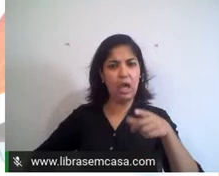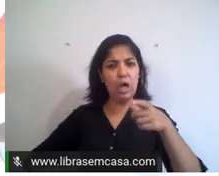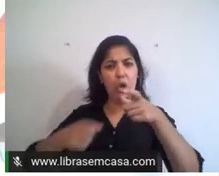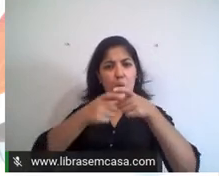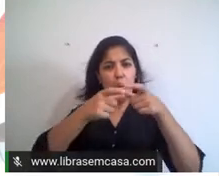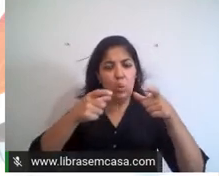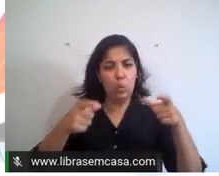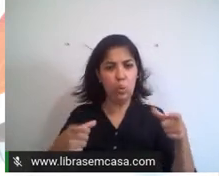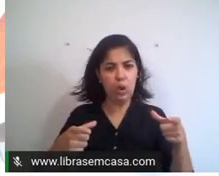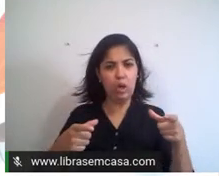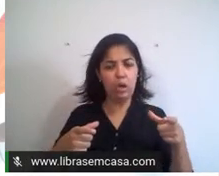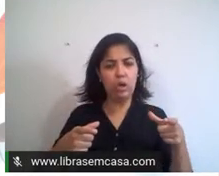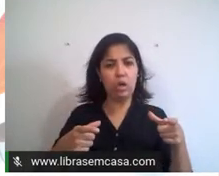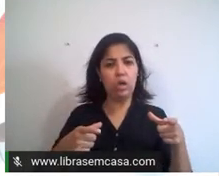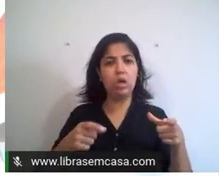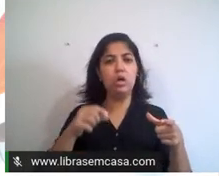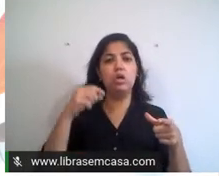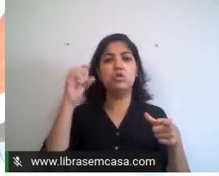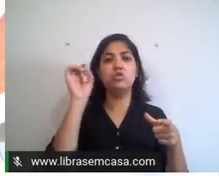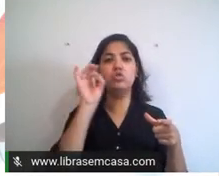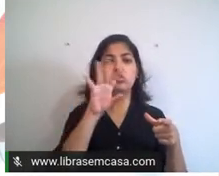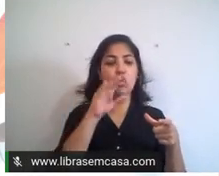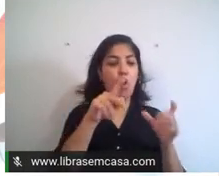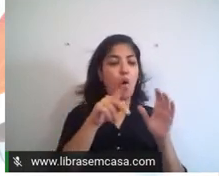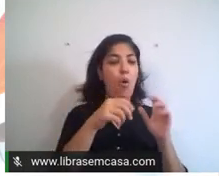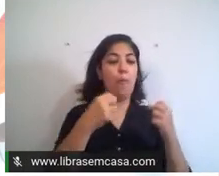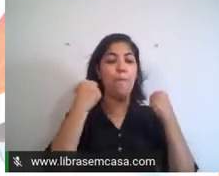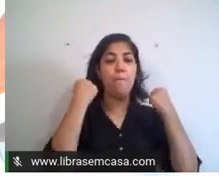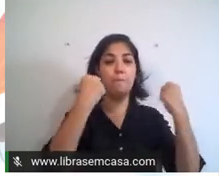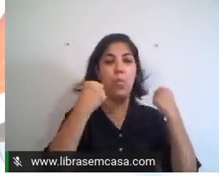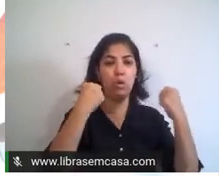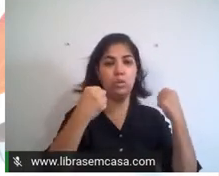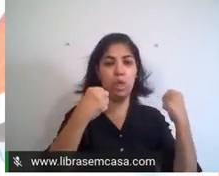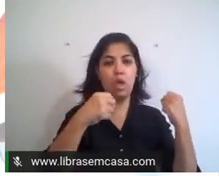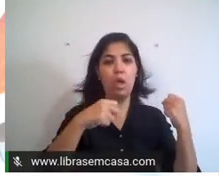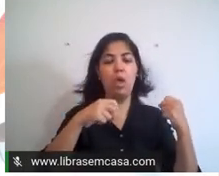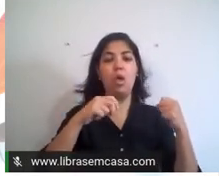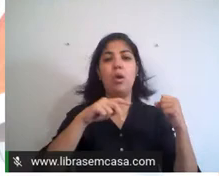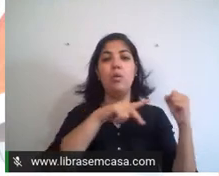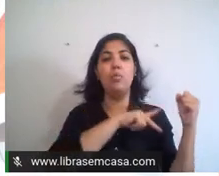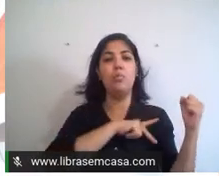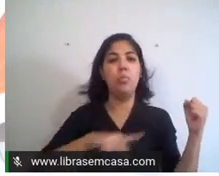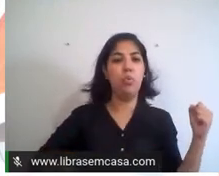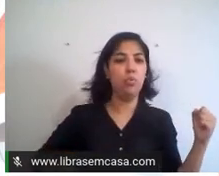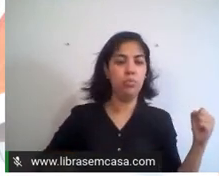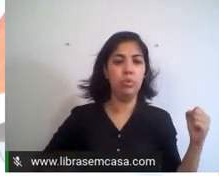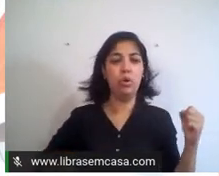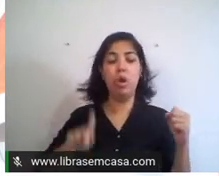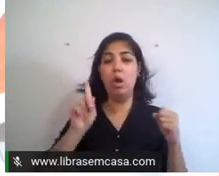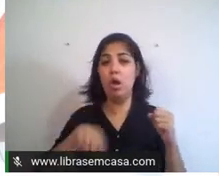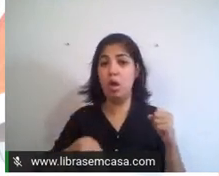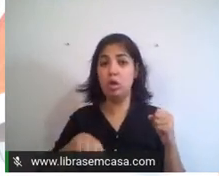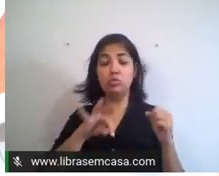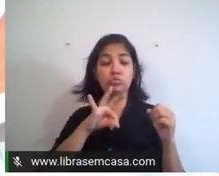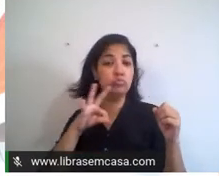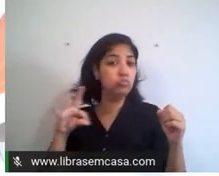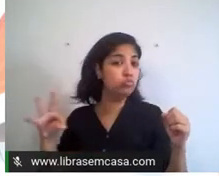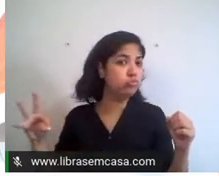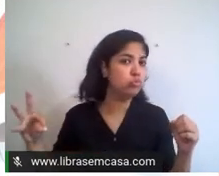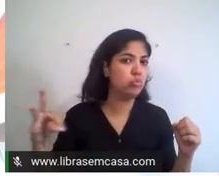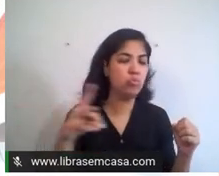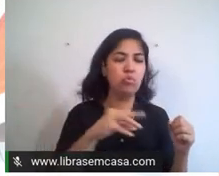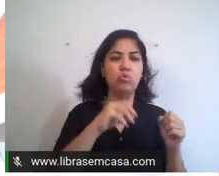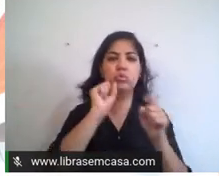é algo que diz respeito só ao poder público. Na verdade, ela diz respeito a toda a sociedade,